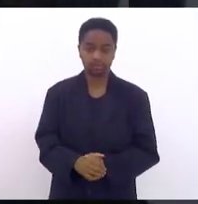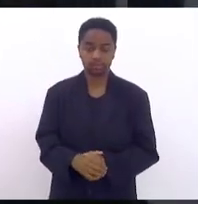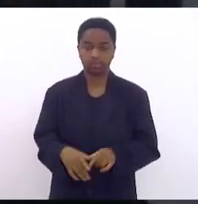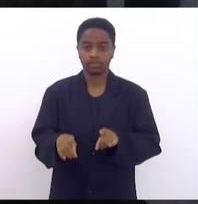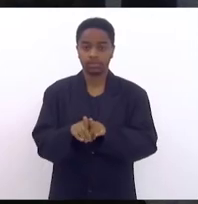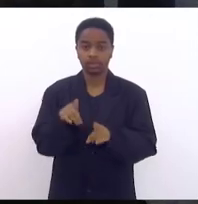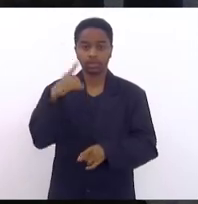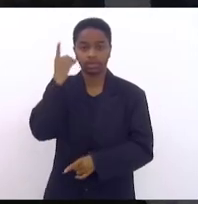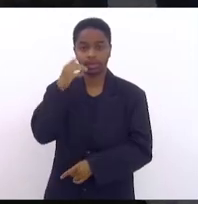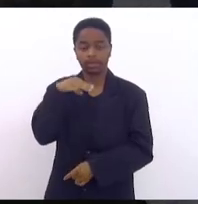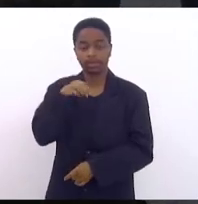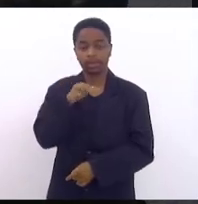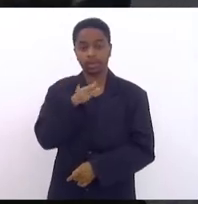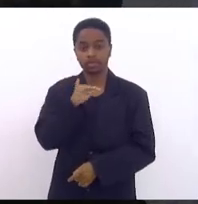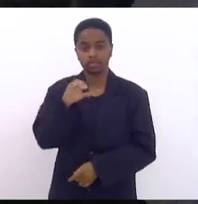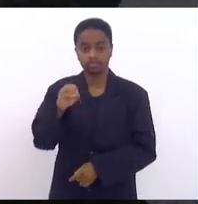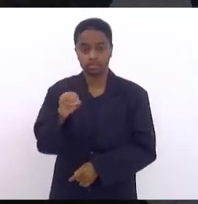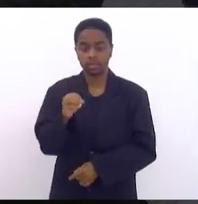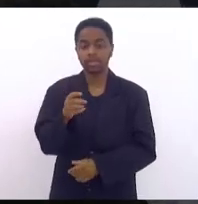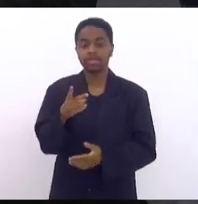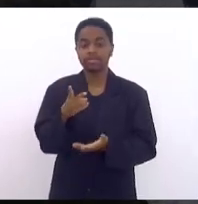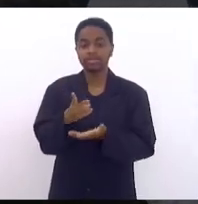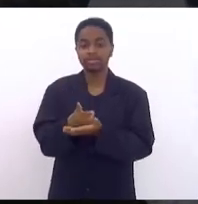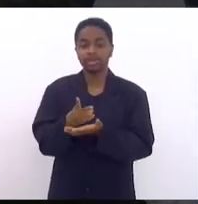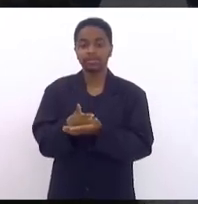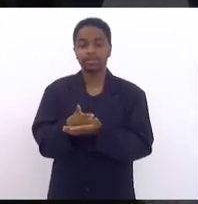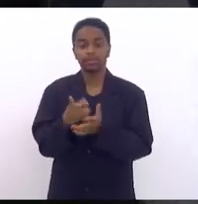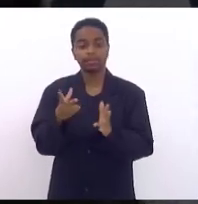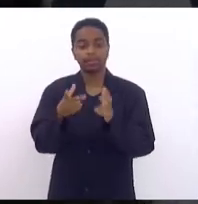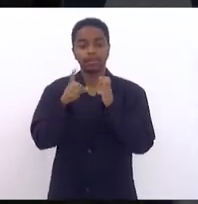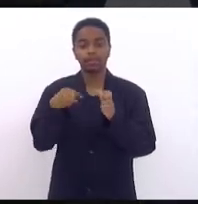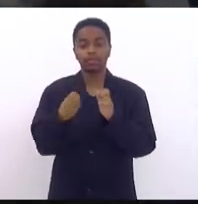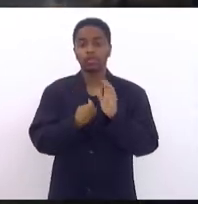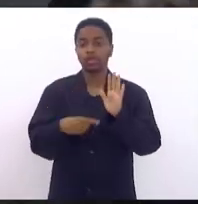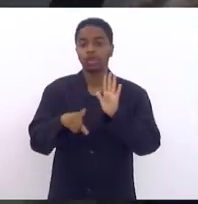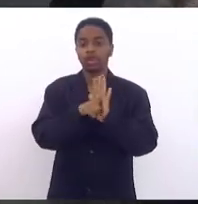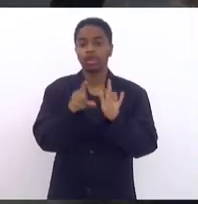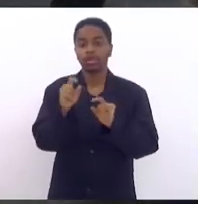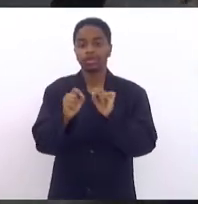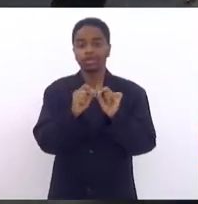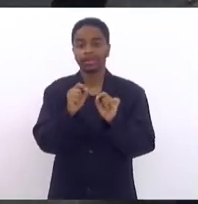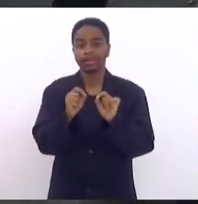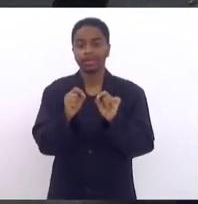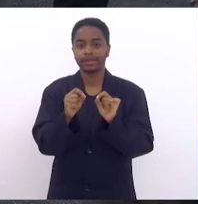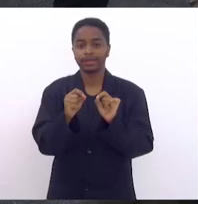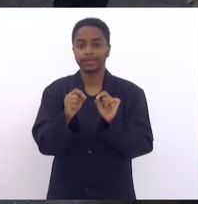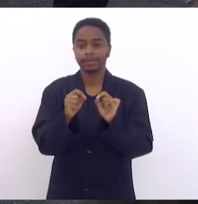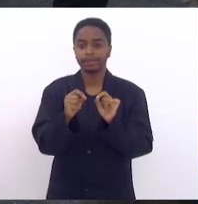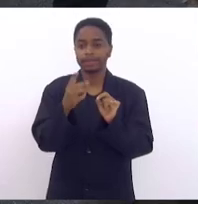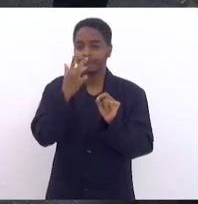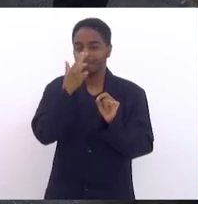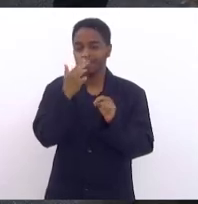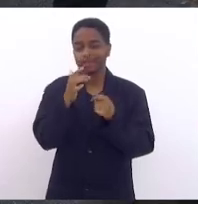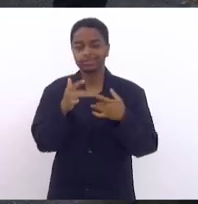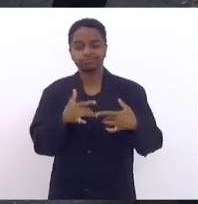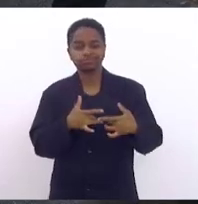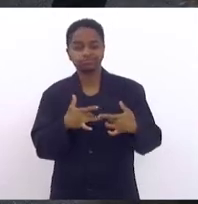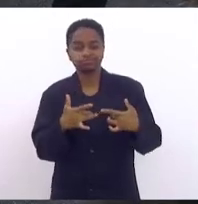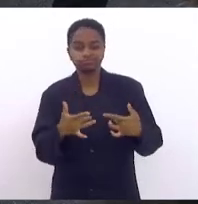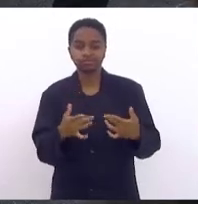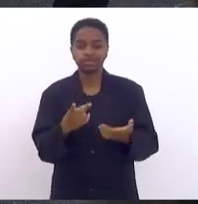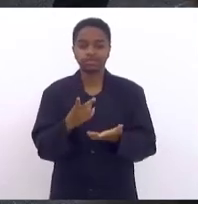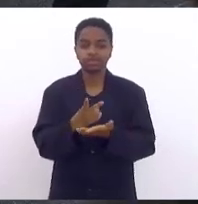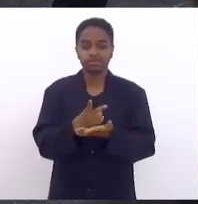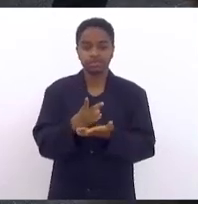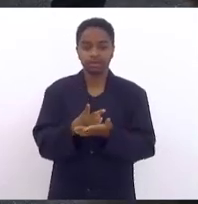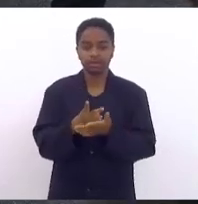Galberto, ele sempre pondera que a nossa legislação ela é muito leniente, muito generosa com